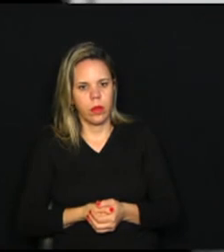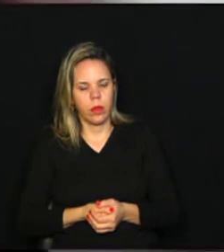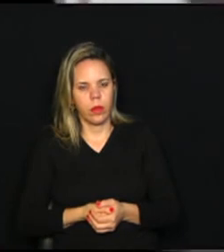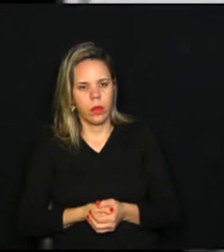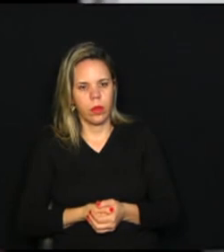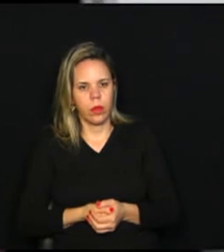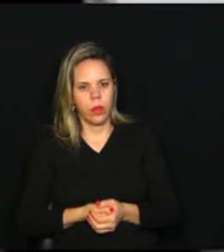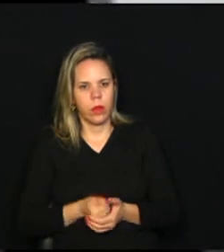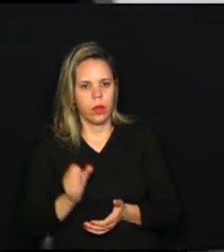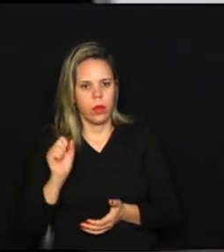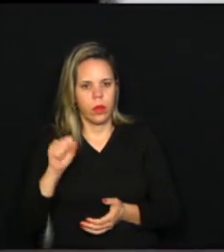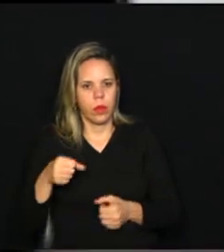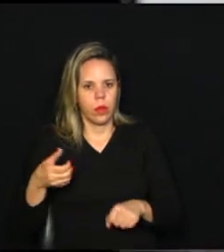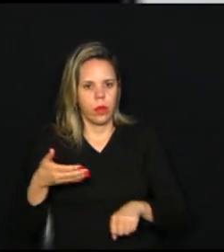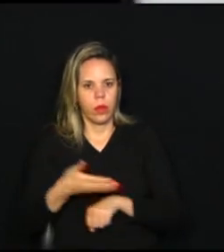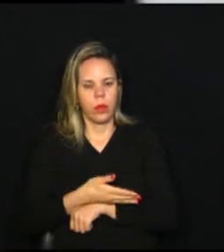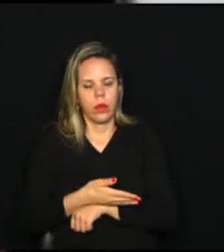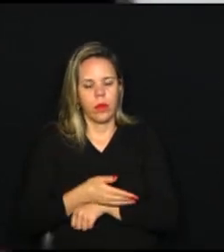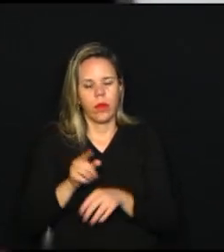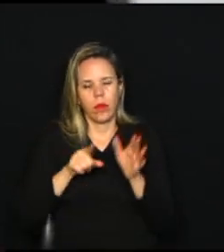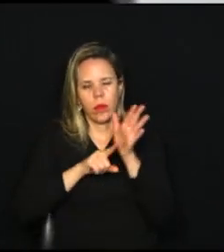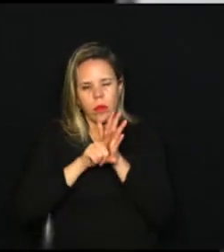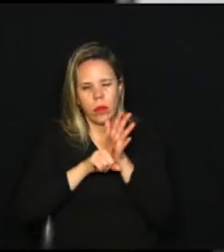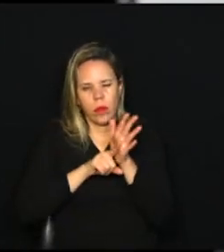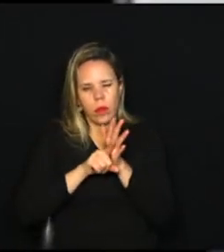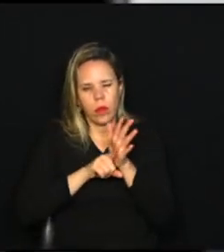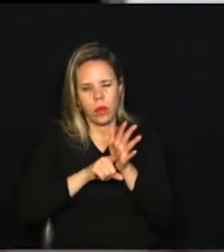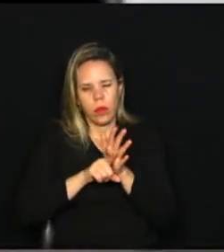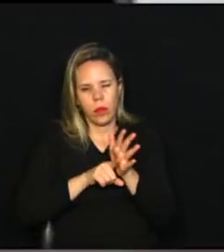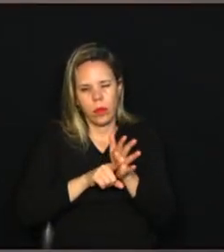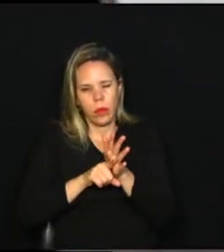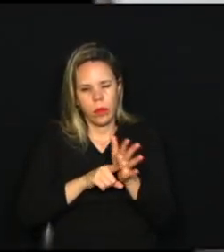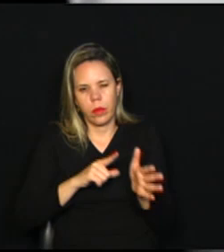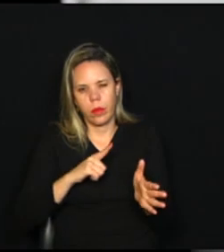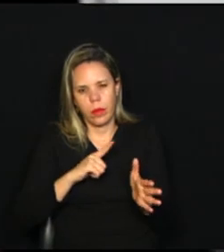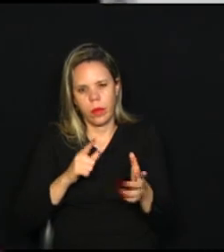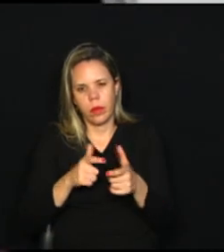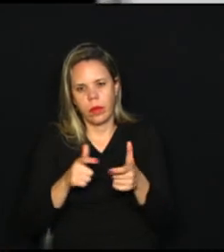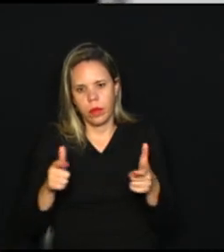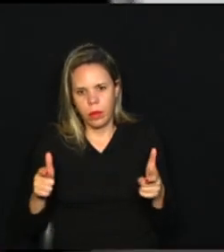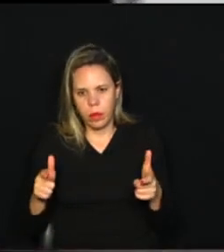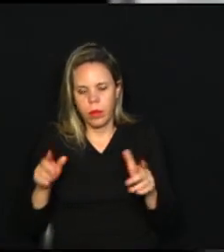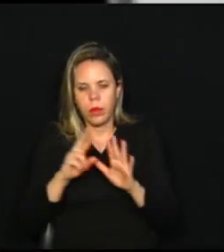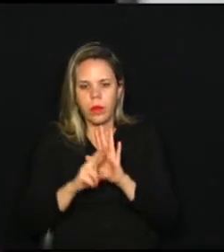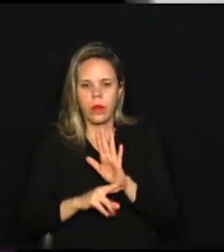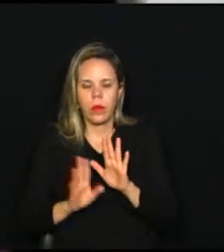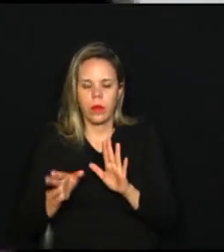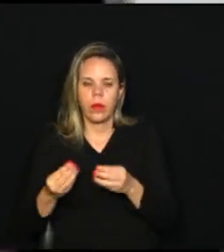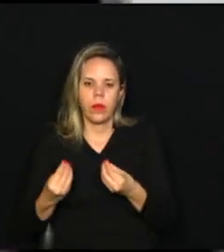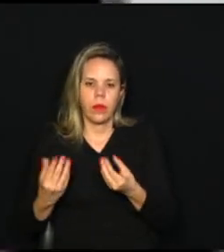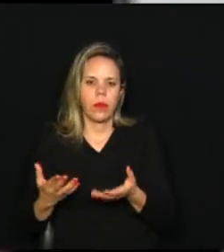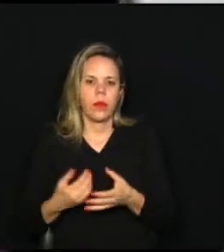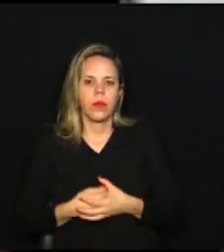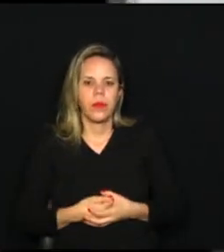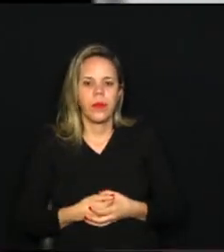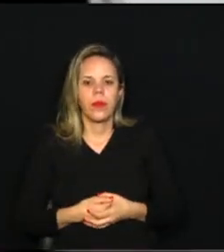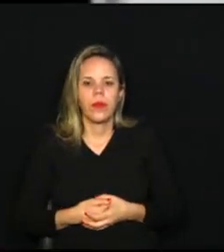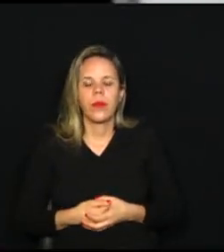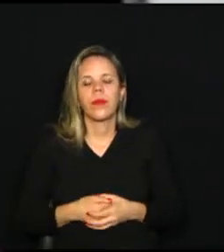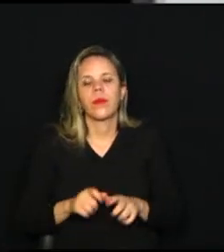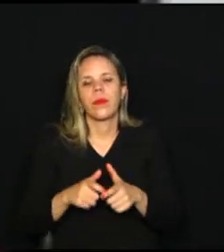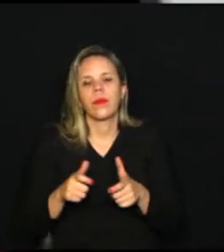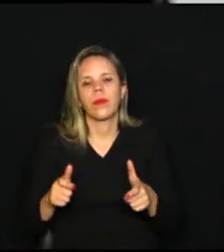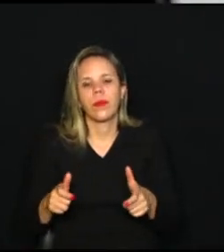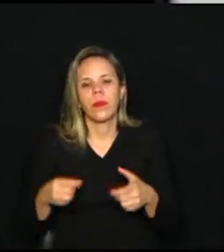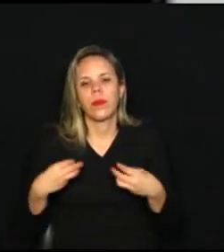E aí sim entra a ideia de rastreamento, porque a gente está ampliando o critério já estabelecido, a gente está ampliando o